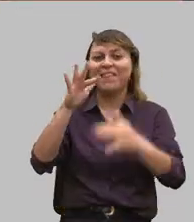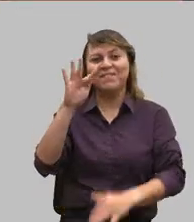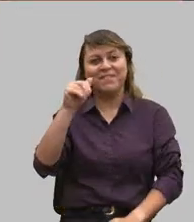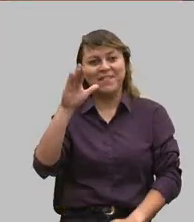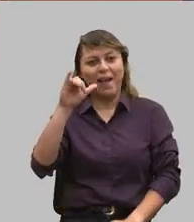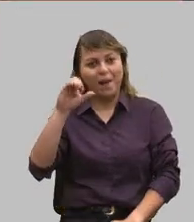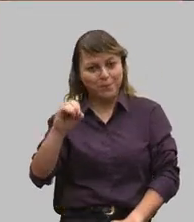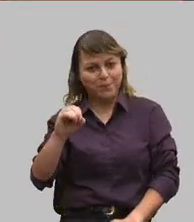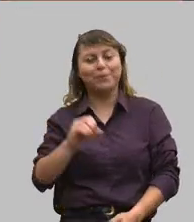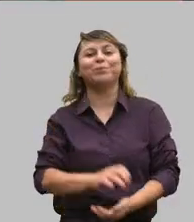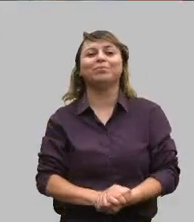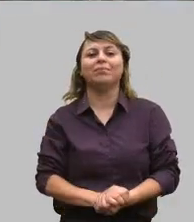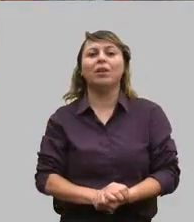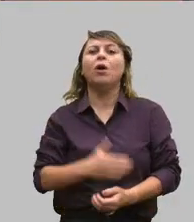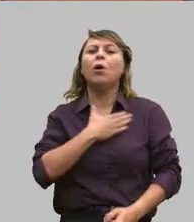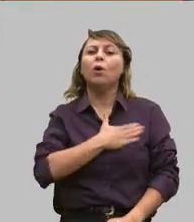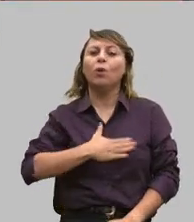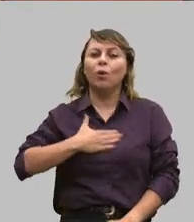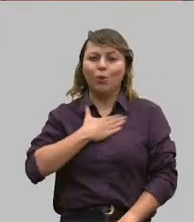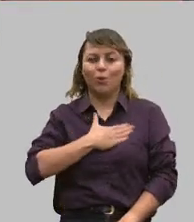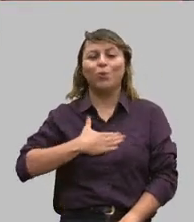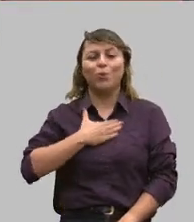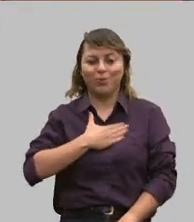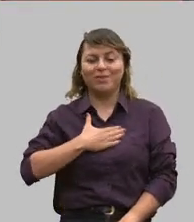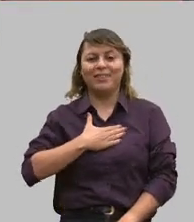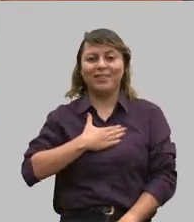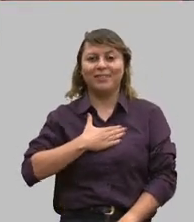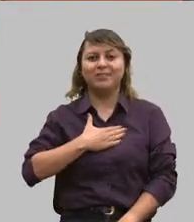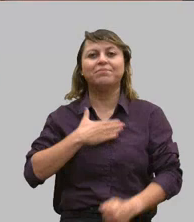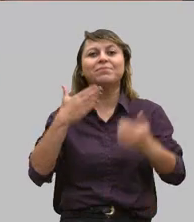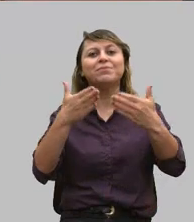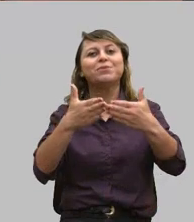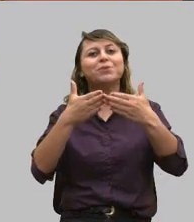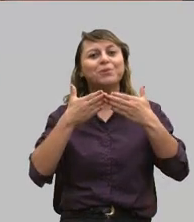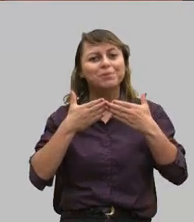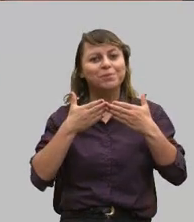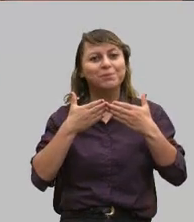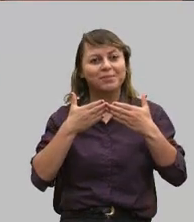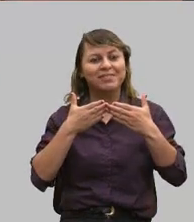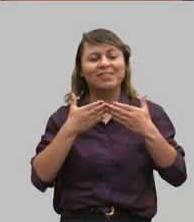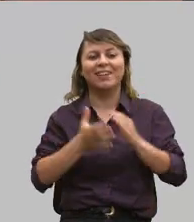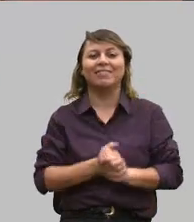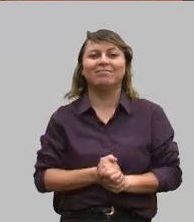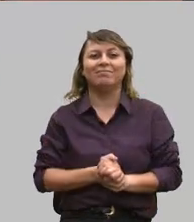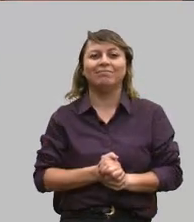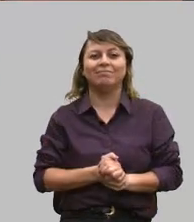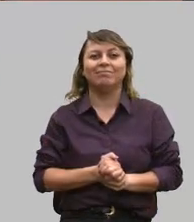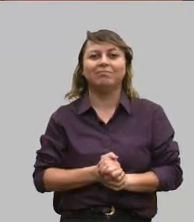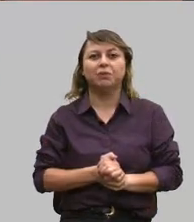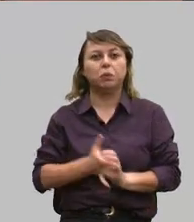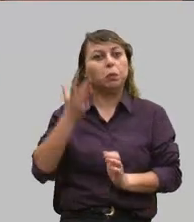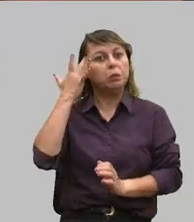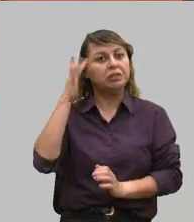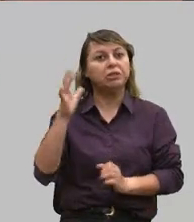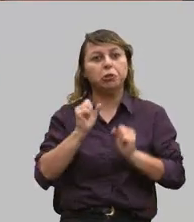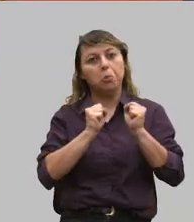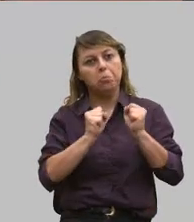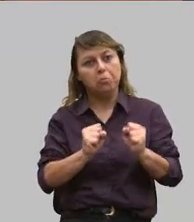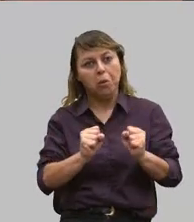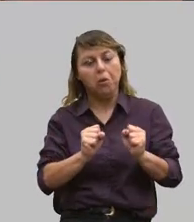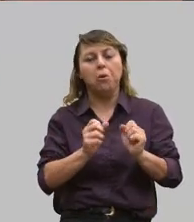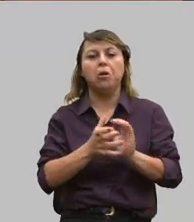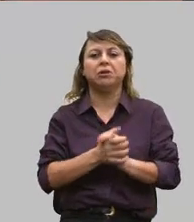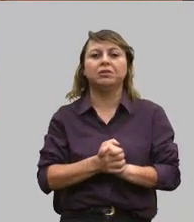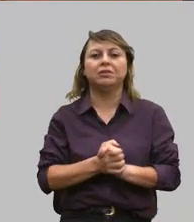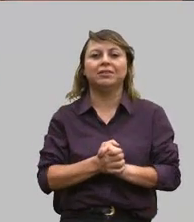Fábio eu gostaria de te pedir não sei se a gente já pode passar o